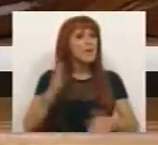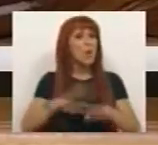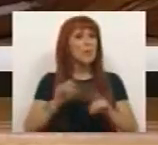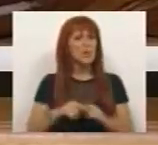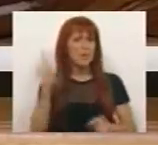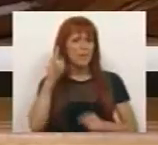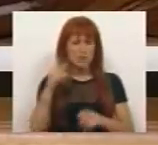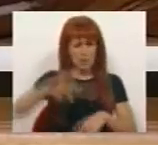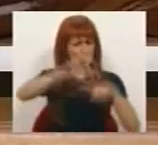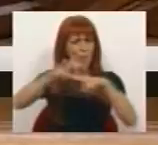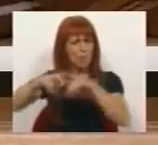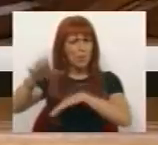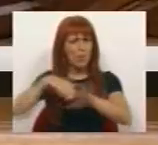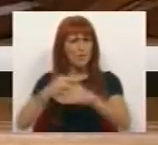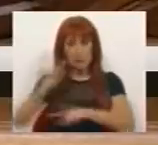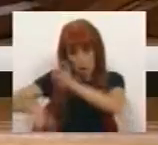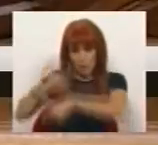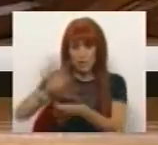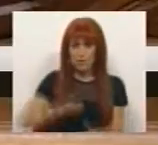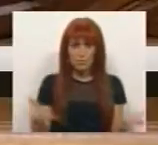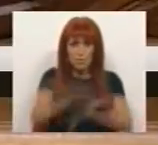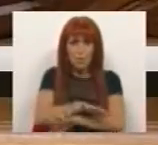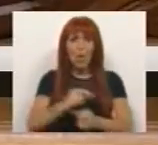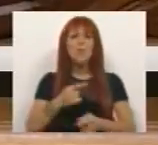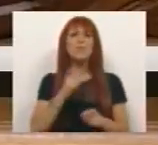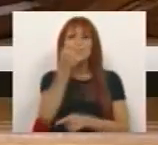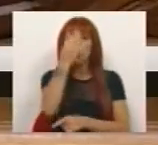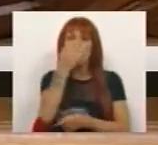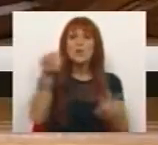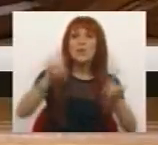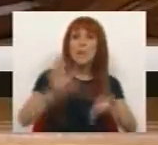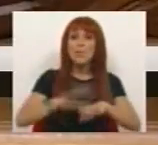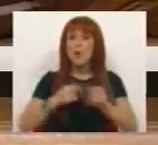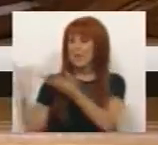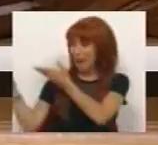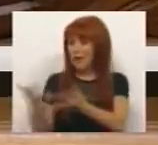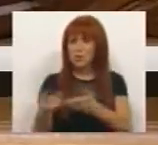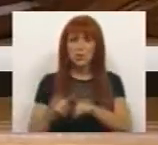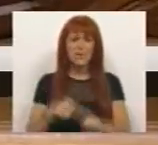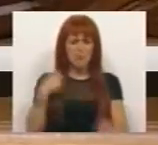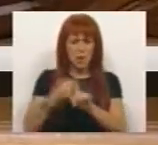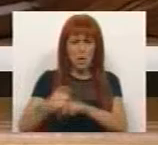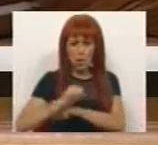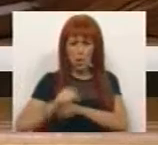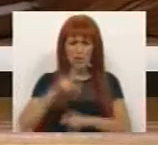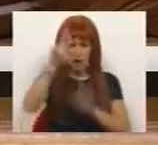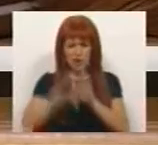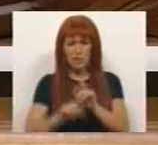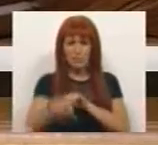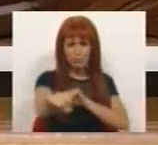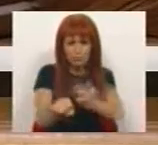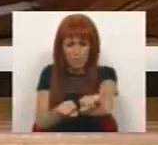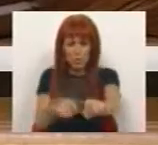pelos relevantes cargos que exerceu depois da Revolução dos Cravos, mas também pelo seu contributo na luta contra o regime